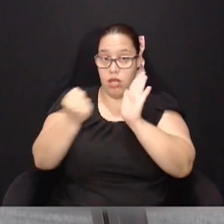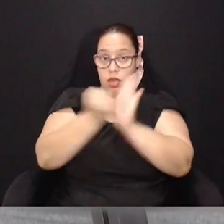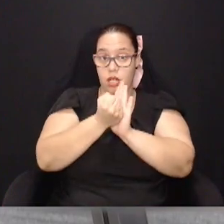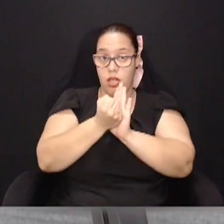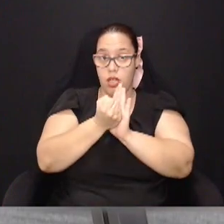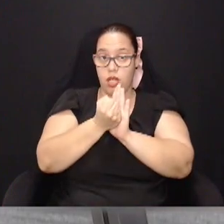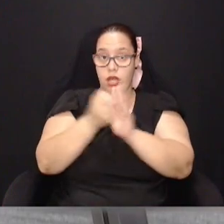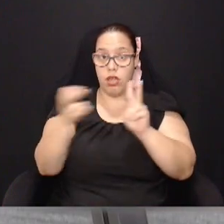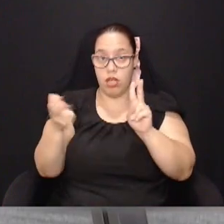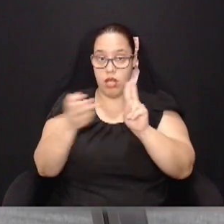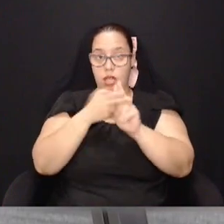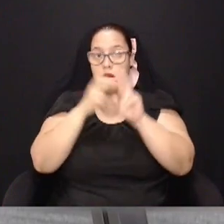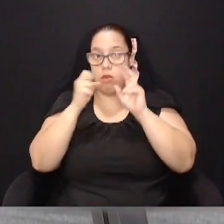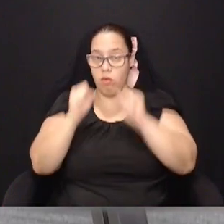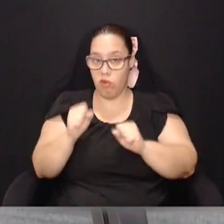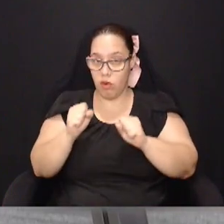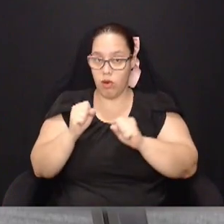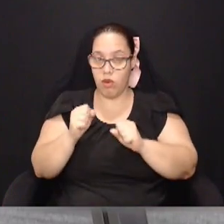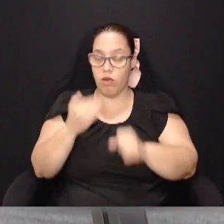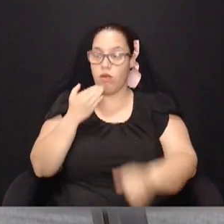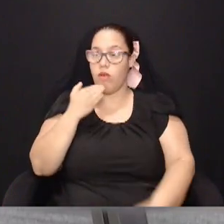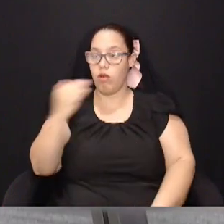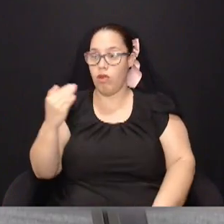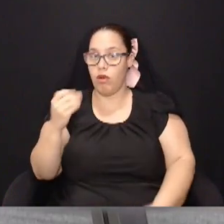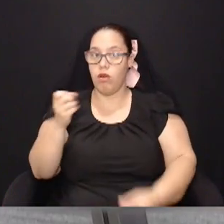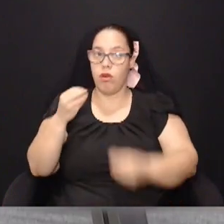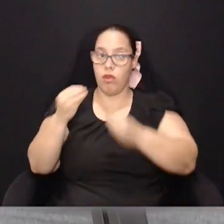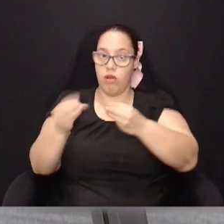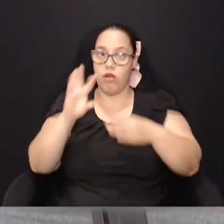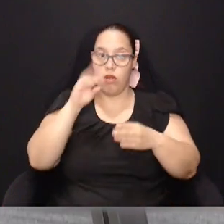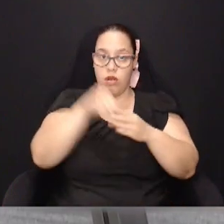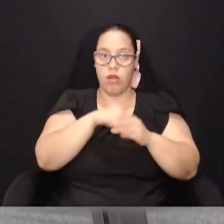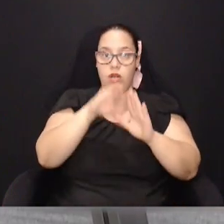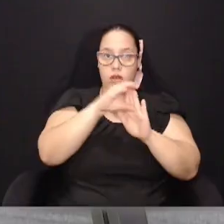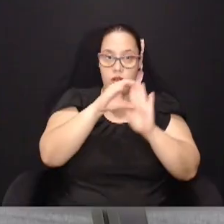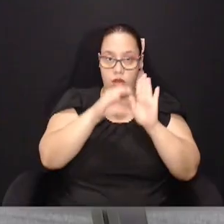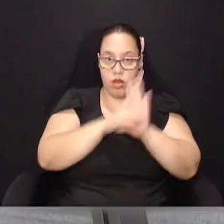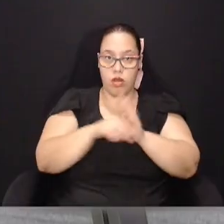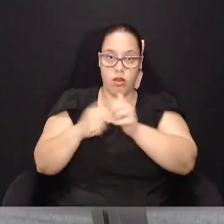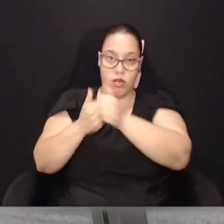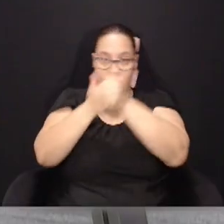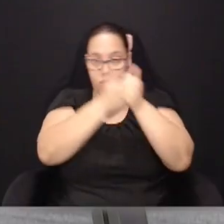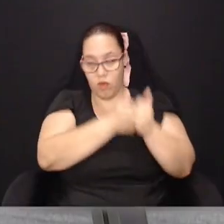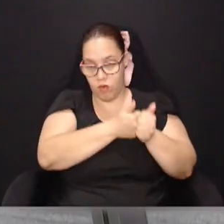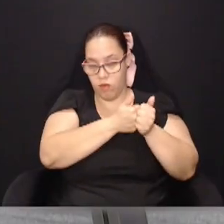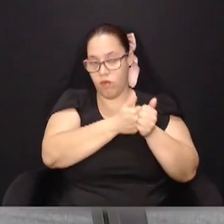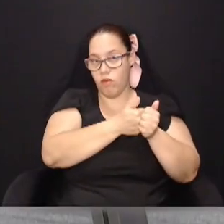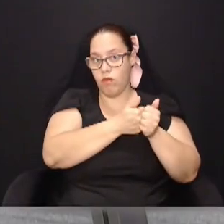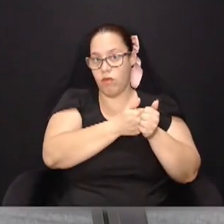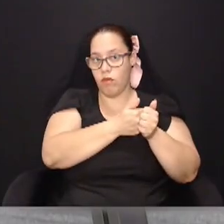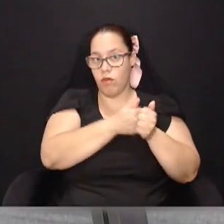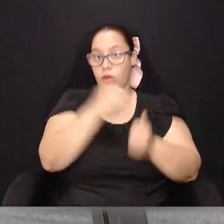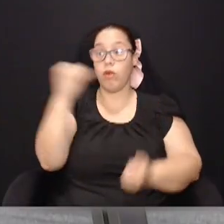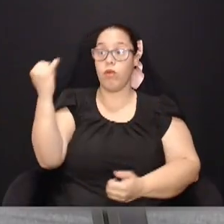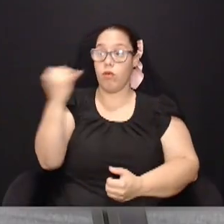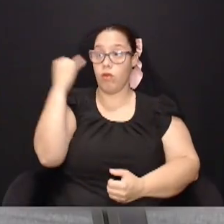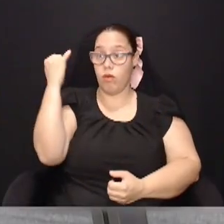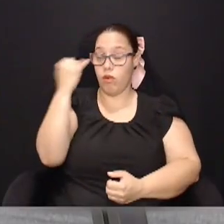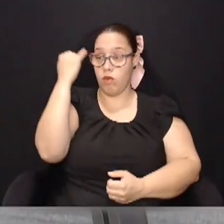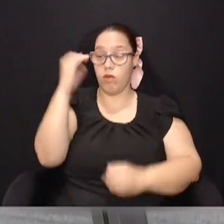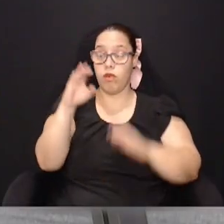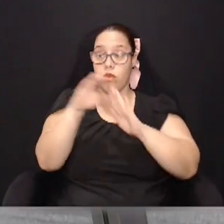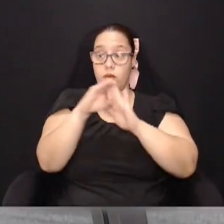já pode fazer a aquisição para entregar dentro de um programa com acompanhamento. Mas isso é importante que esse programa